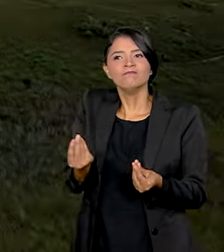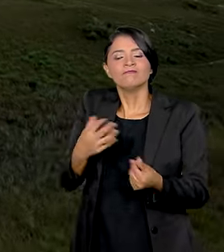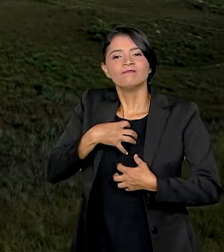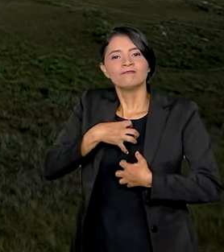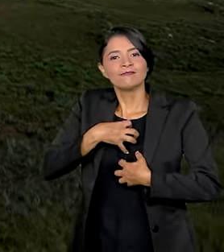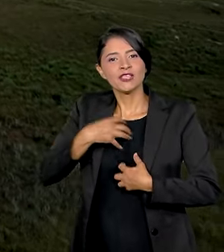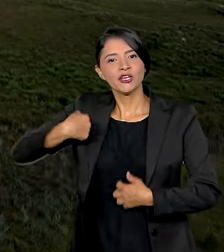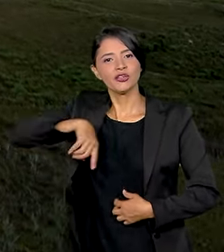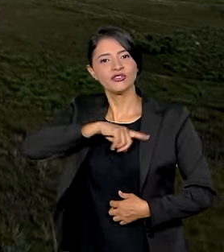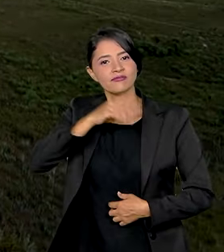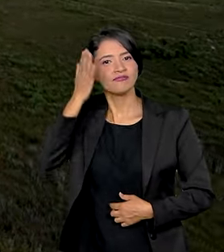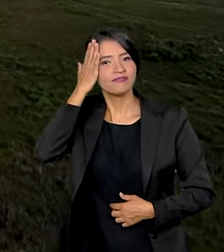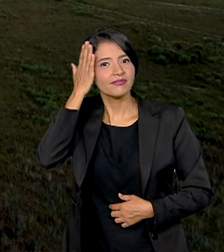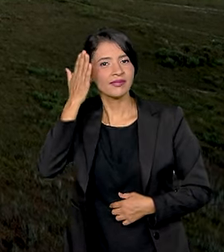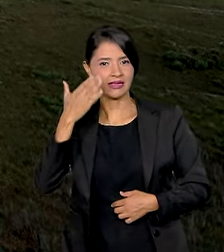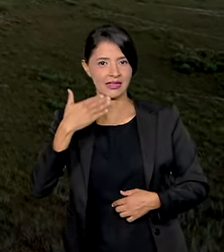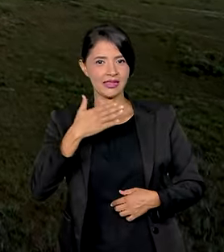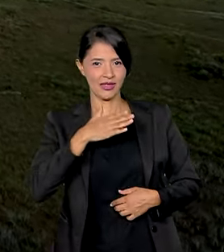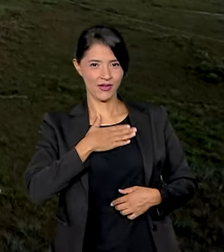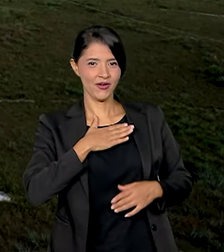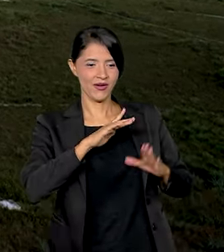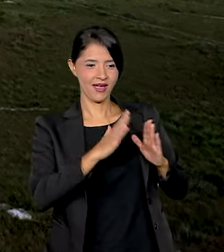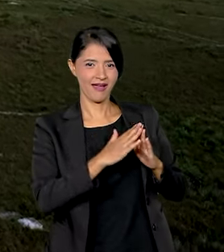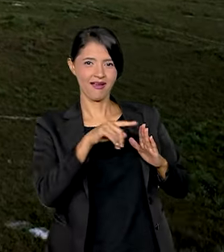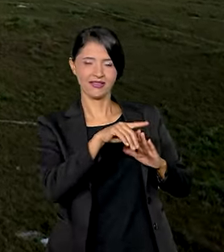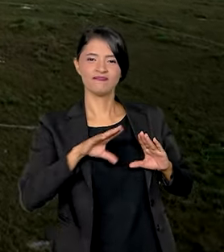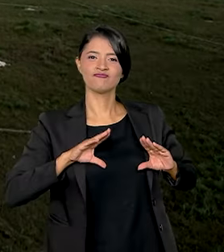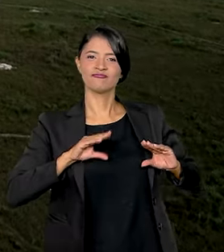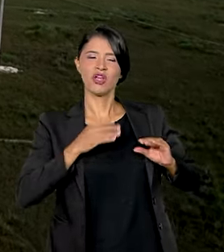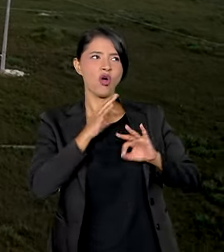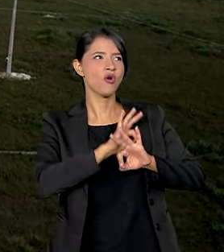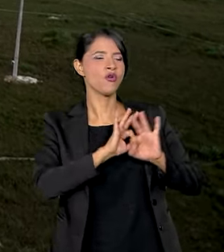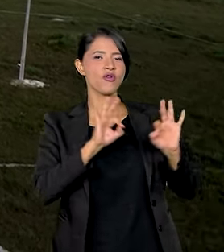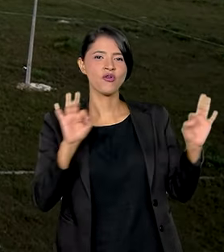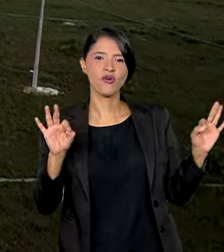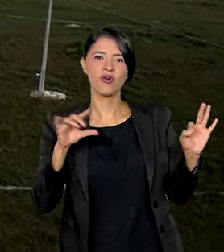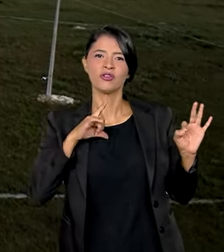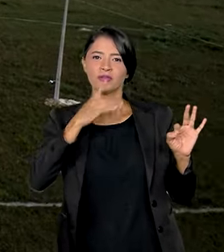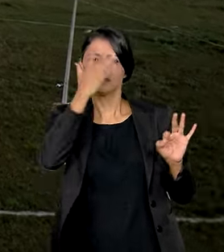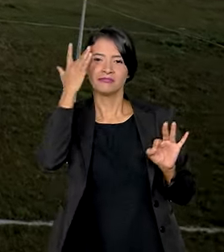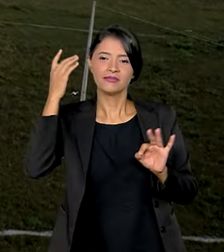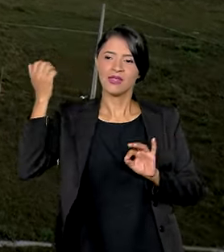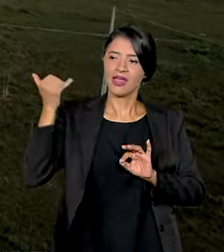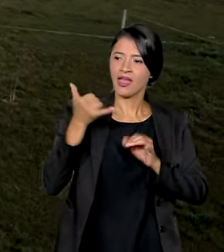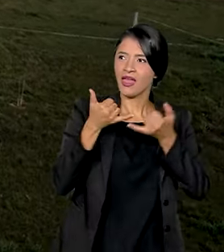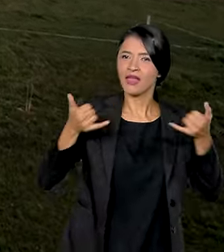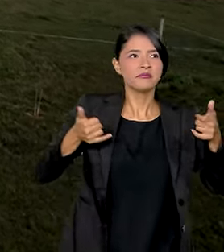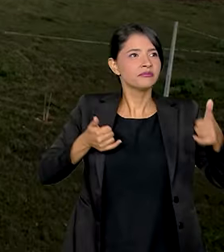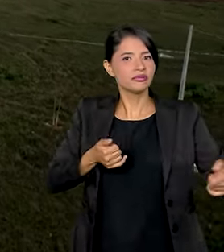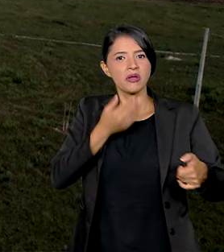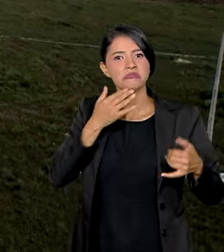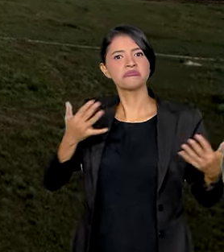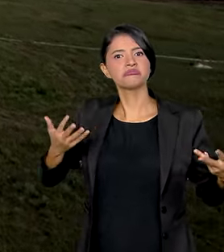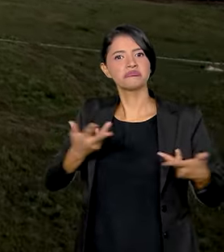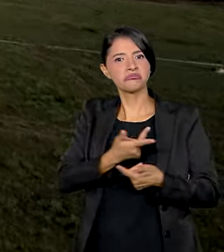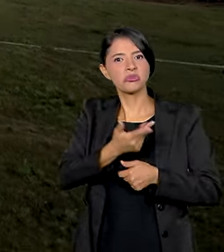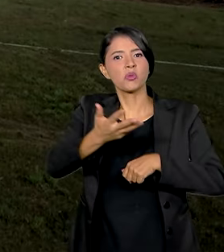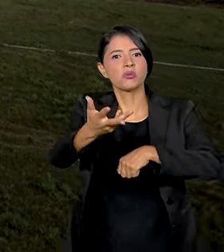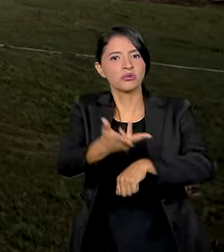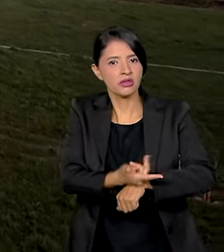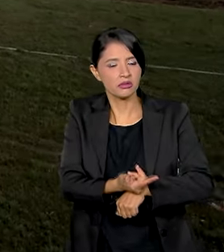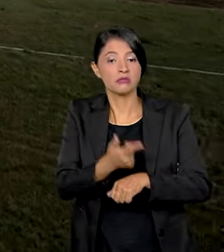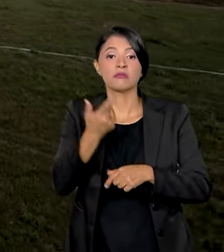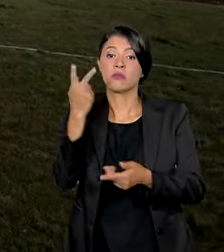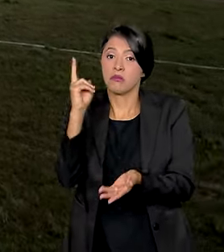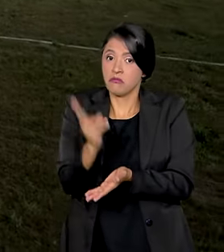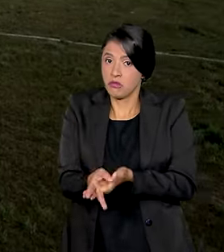gratificante, pois nós sabemos que na nossa casa é muito confortável a gente receber uma energia de qualidade.